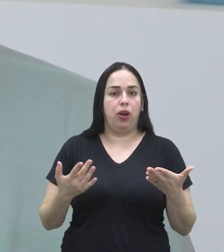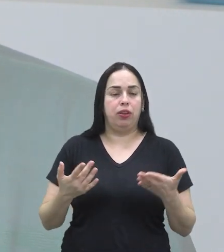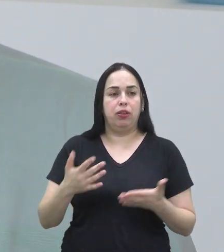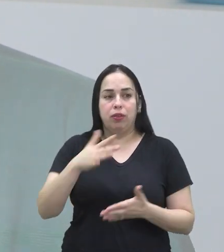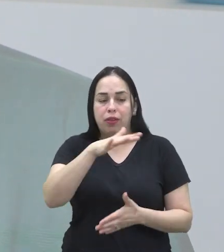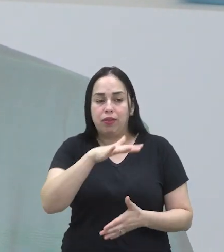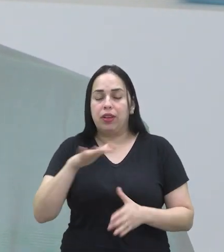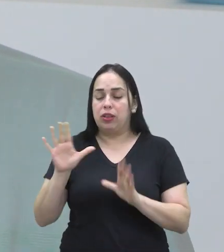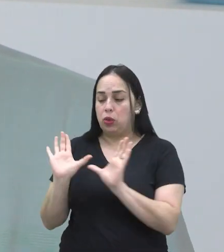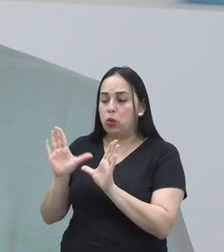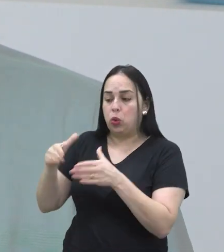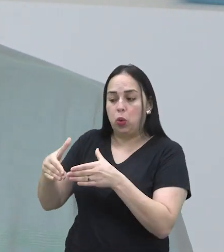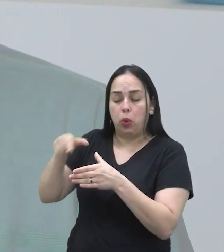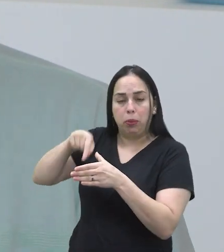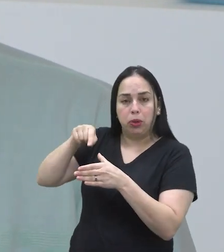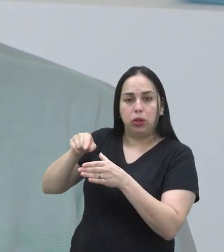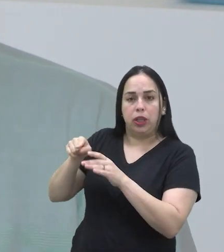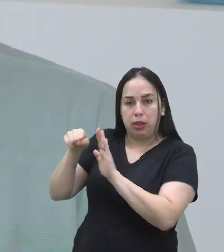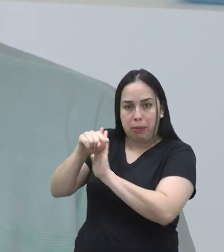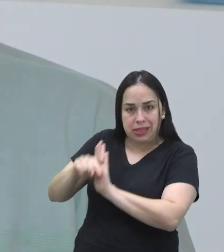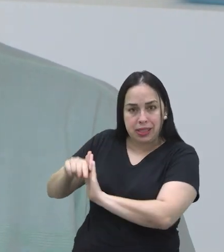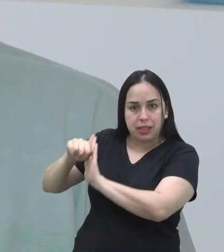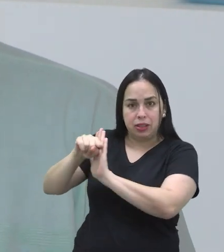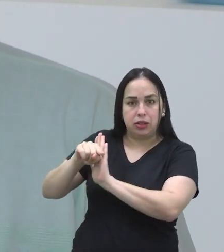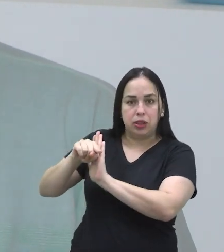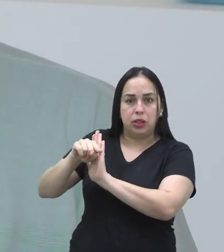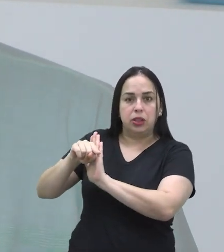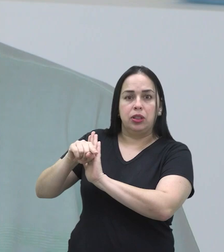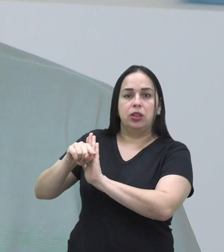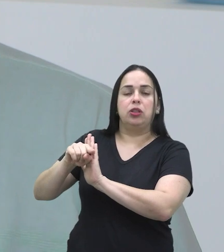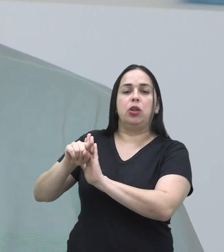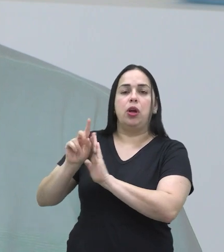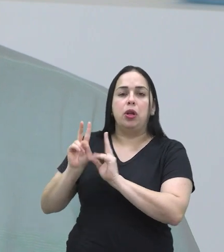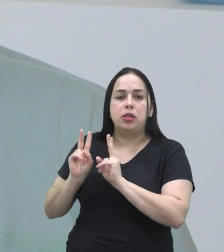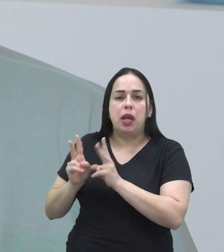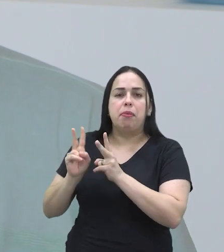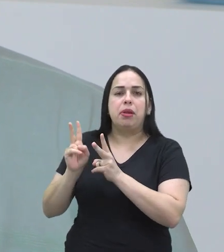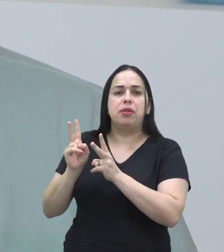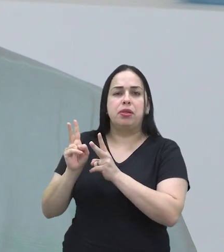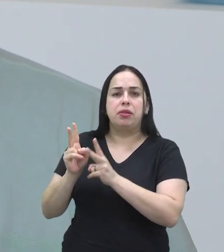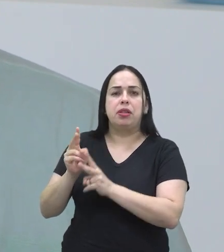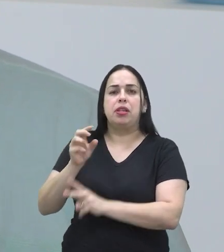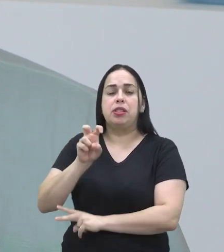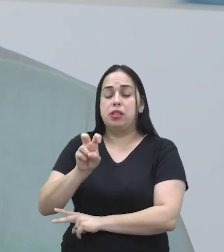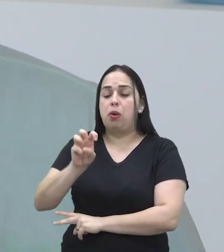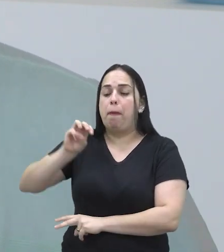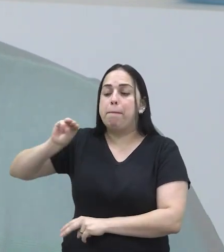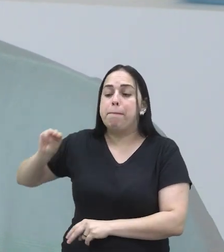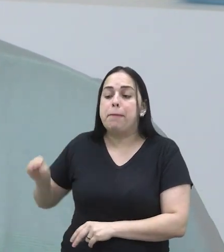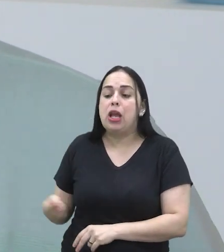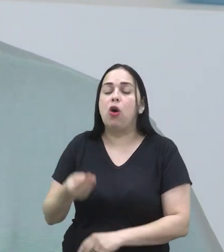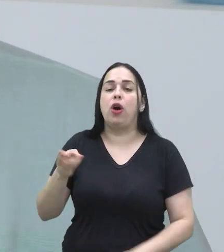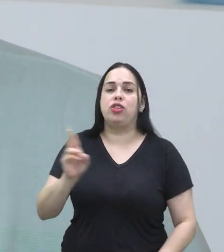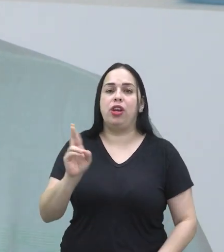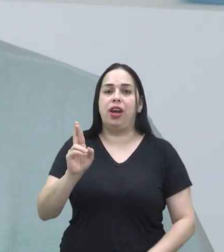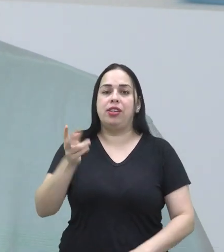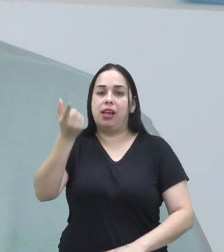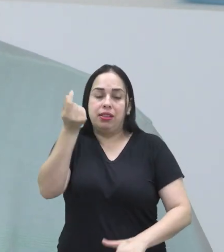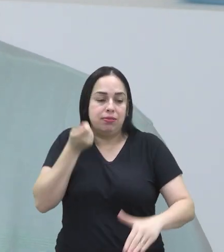um pouco nós do Comitê de Bacias aqui do Vale do Paraíba, nós temos financiado em torno de 5 milhões de reais